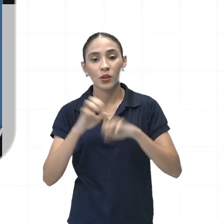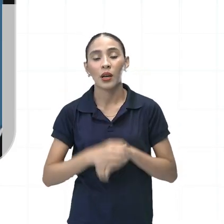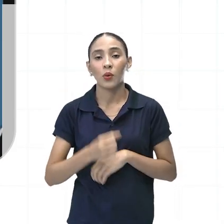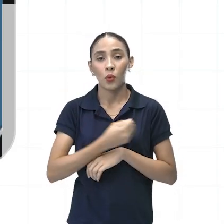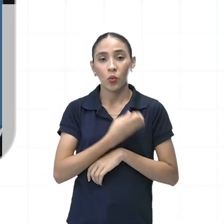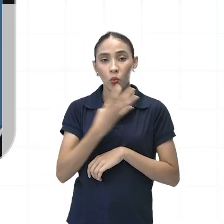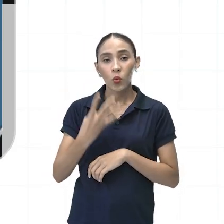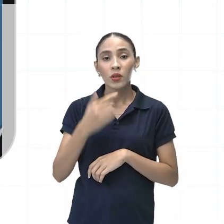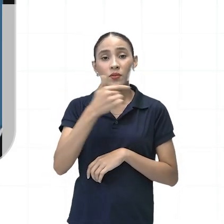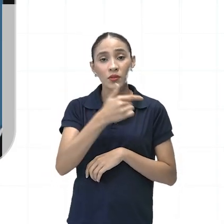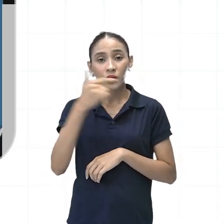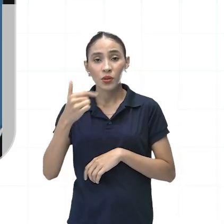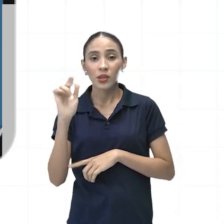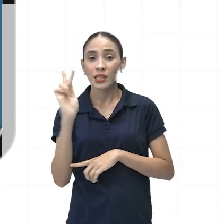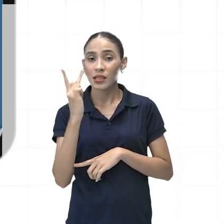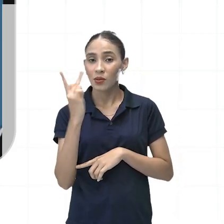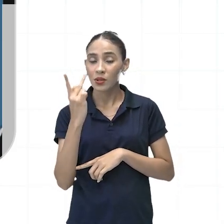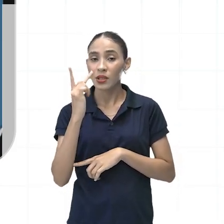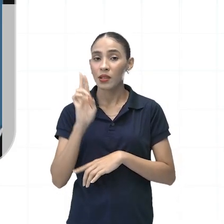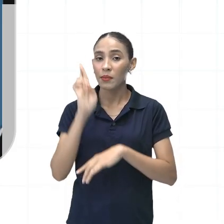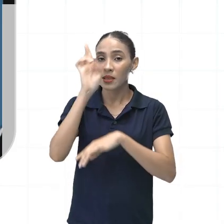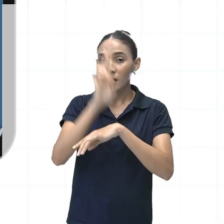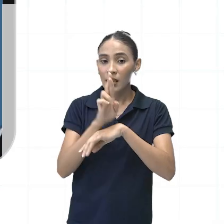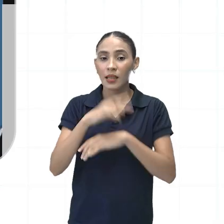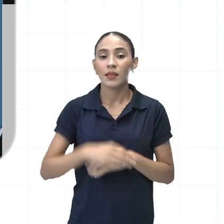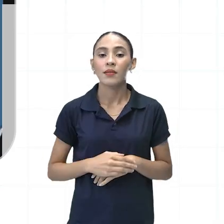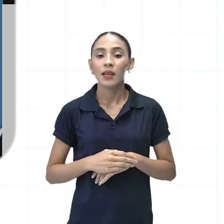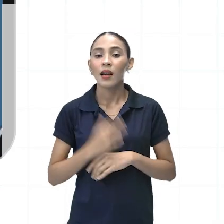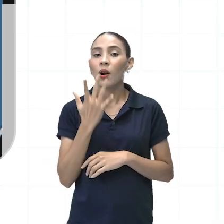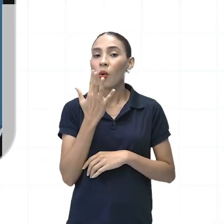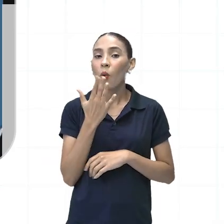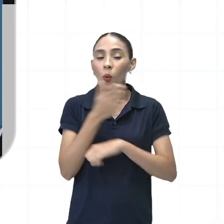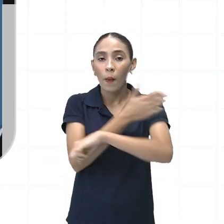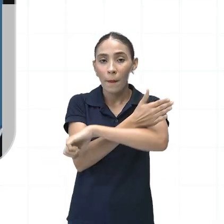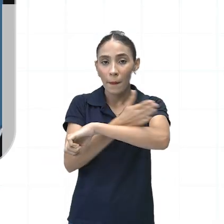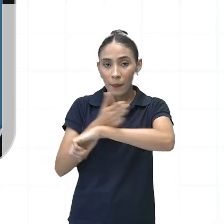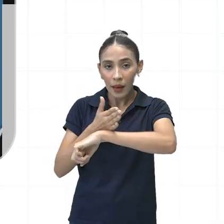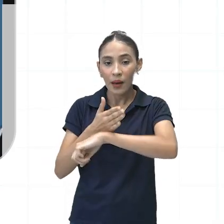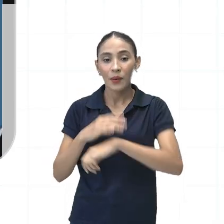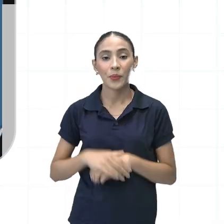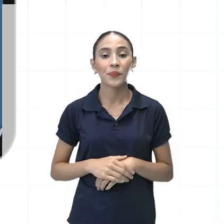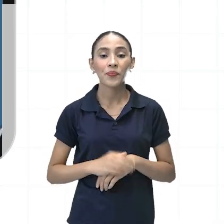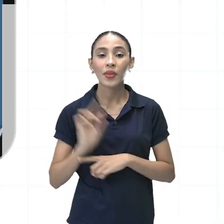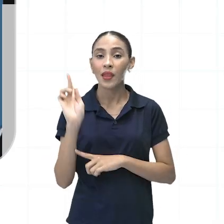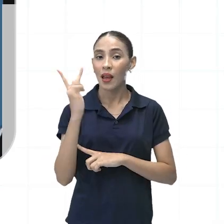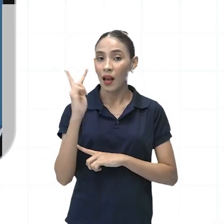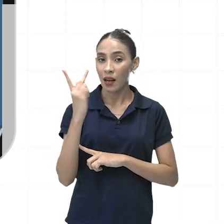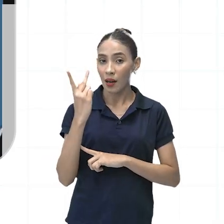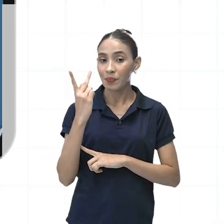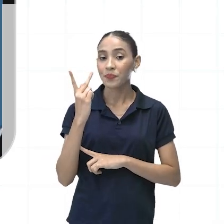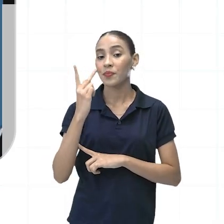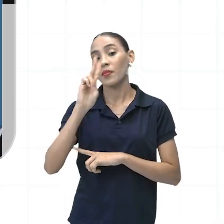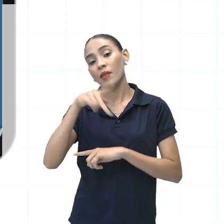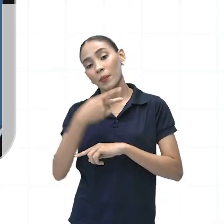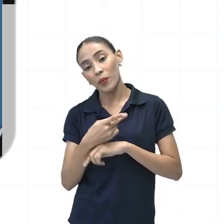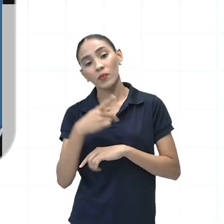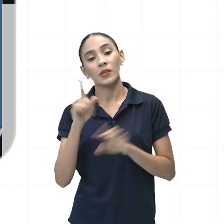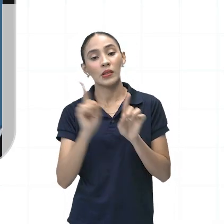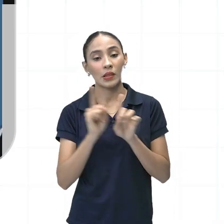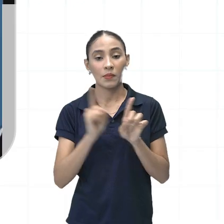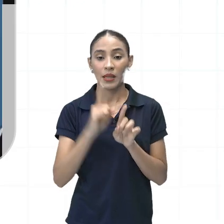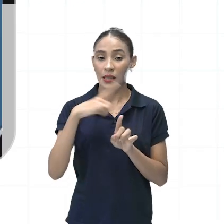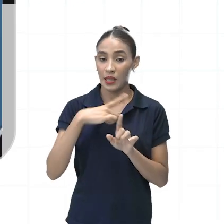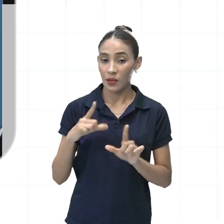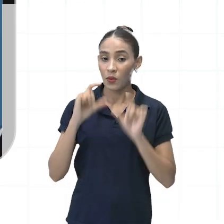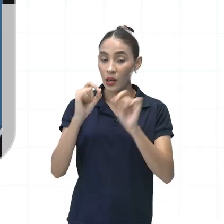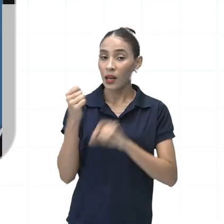de 22 hidrogênios, representados pelos círculos em branco, pelo símbolo H. E, por último, ela